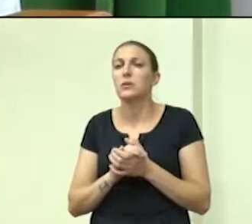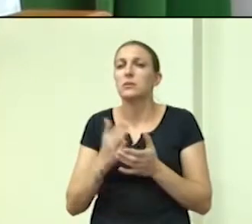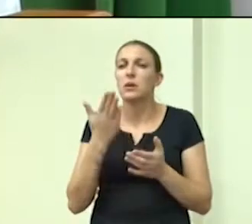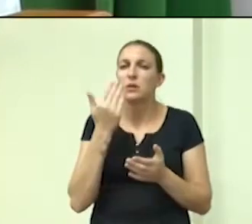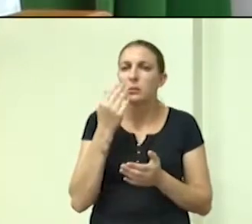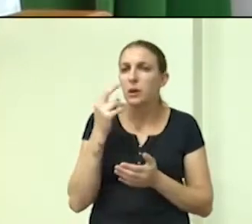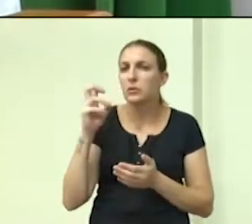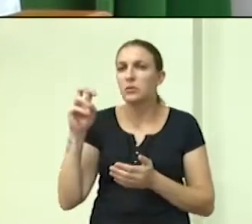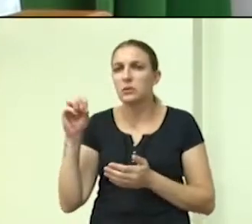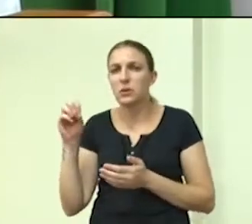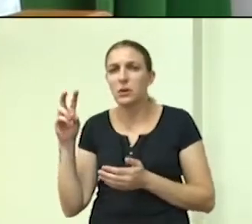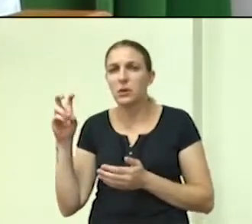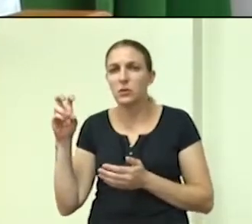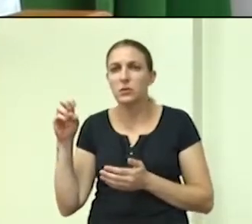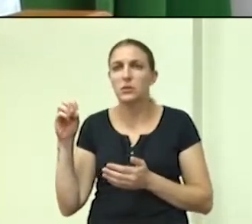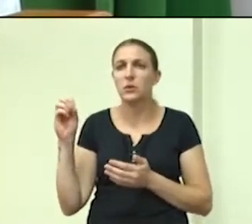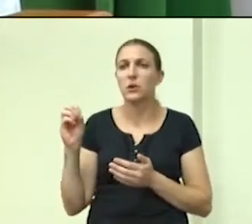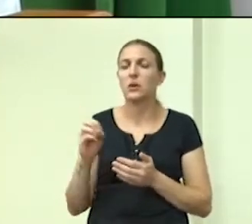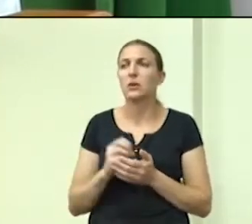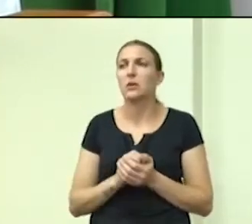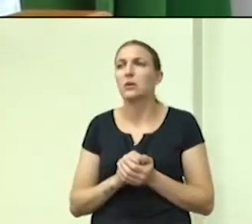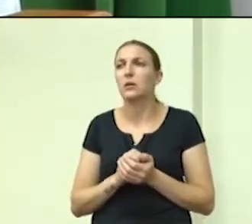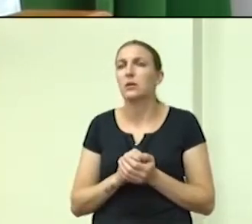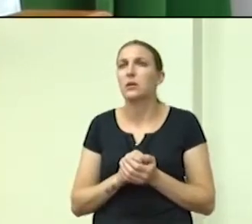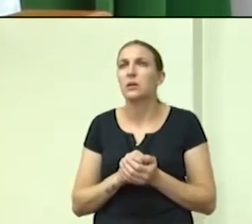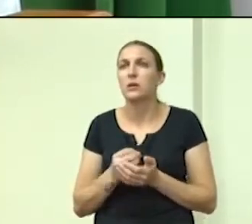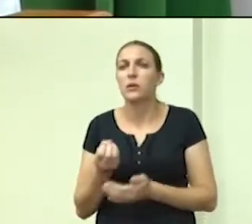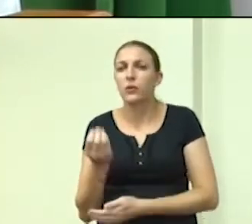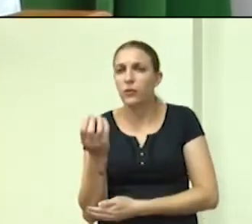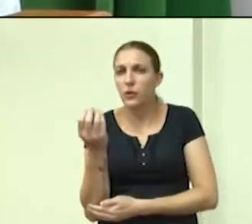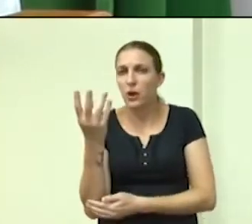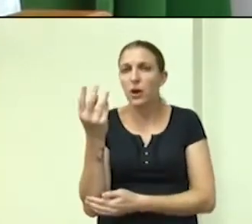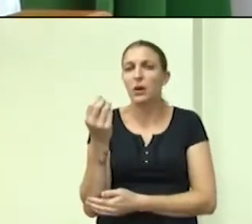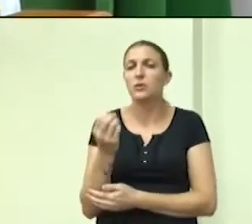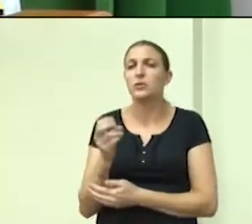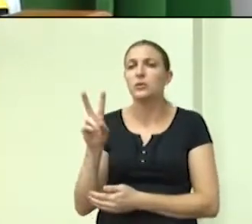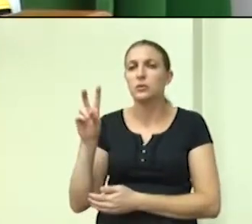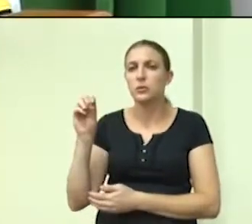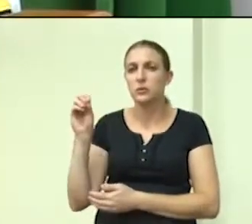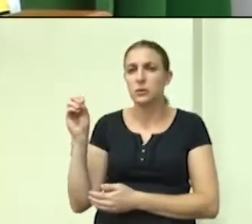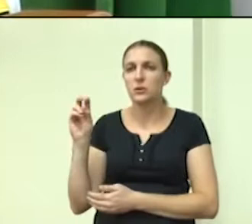alimentação, R$ 550 e translados, R$ 200, ou seja, um total de